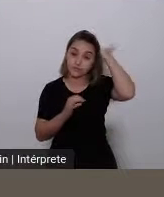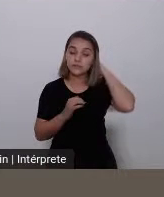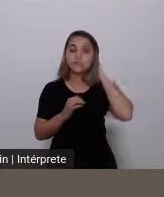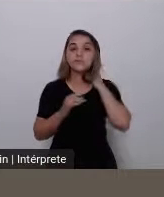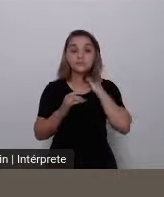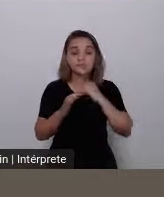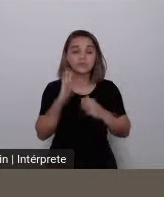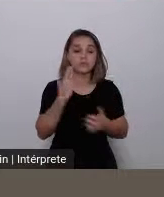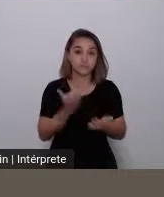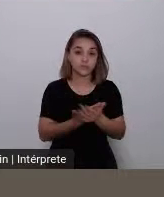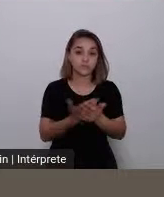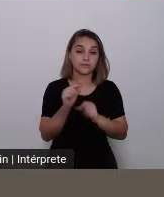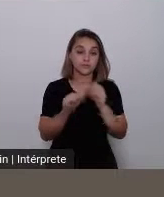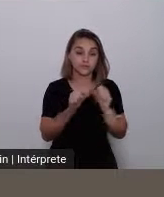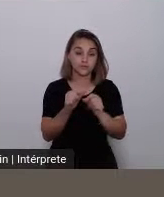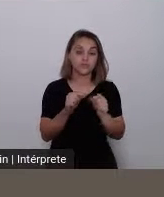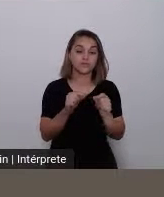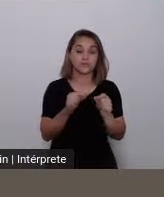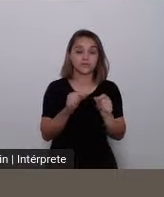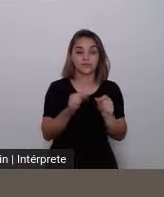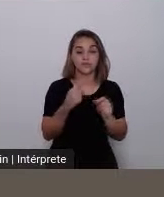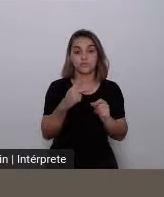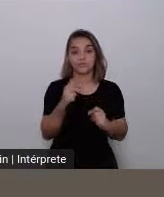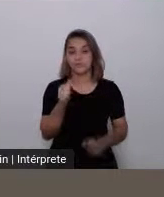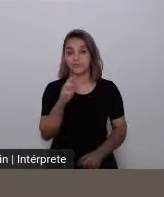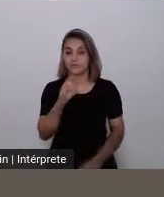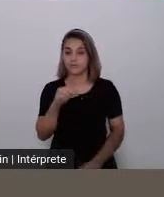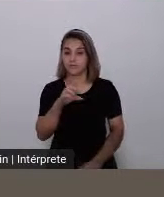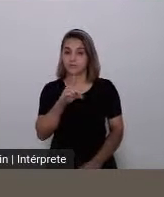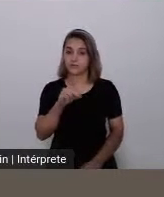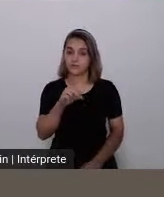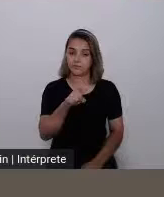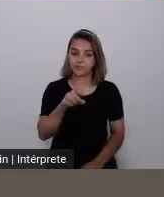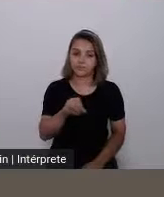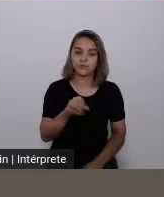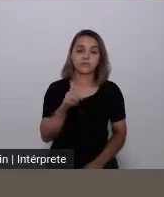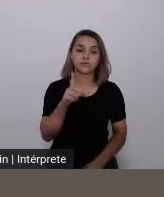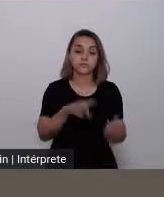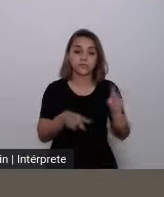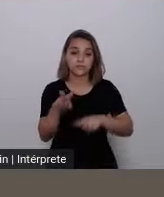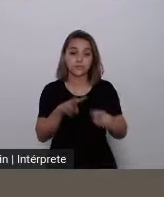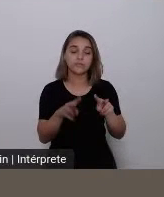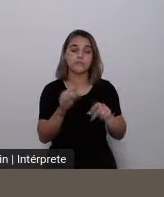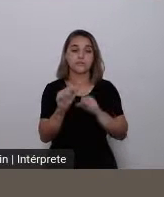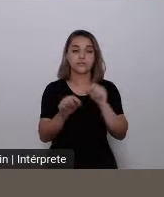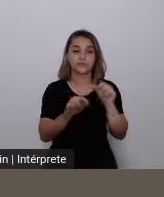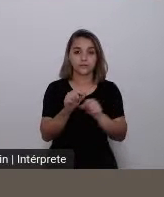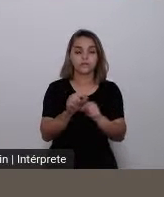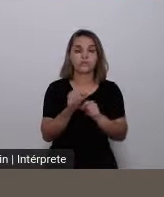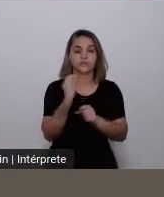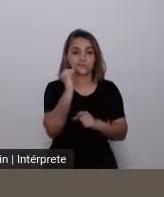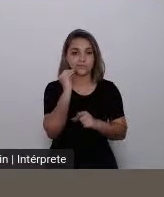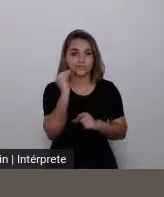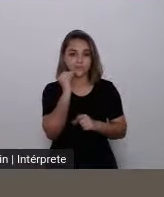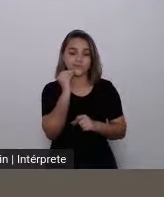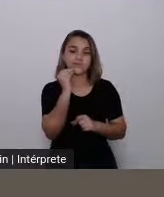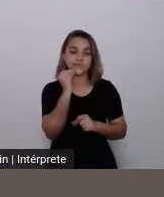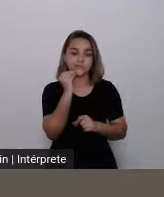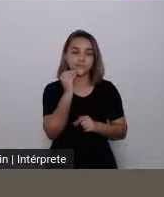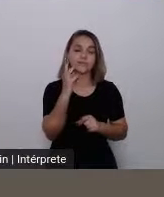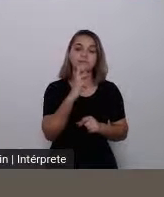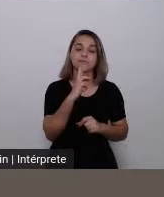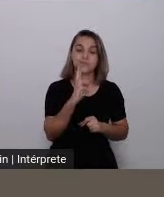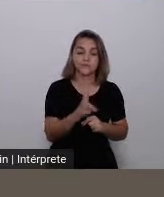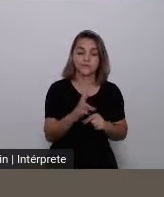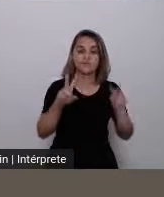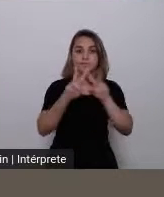na busca do paradoxo de olhar de novo aquele momento, na tentativa de descobrir de que maneira indivíduos ou grupos responderam à questão: